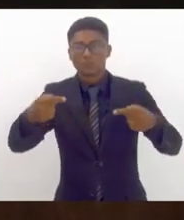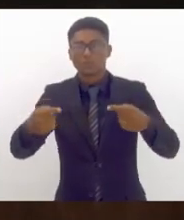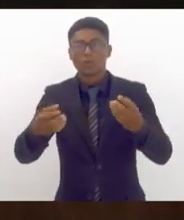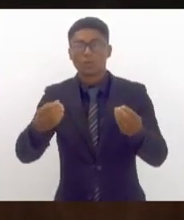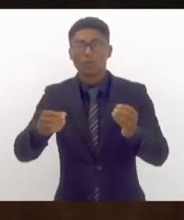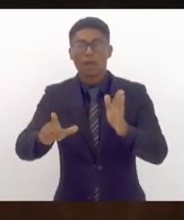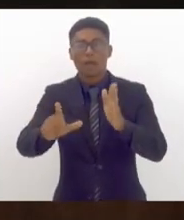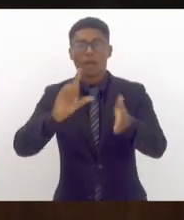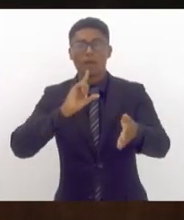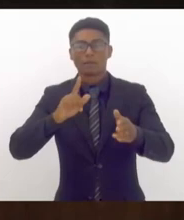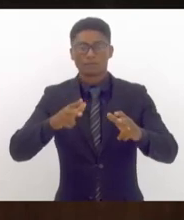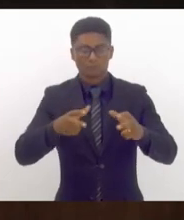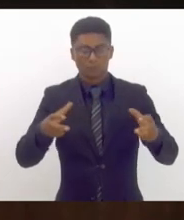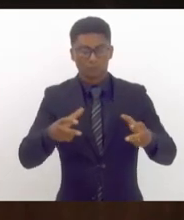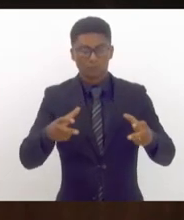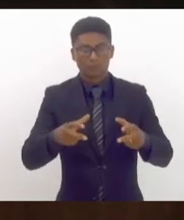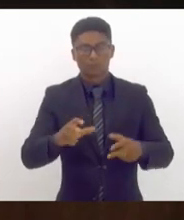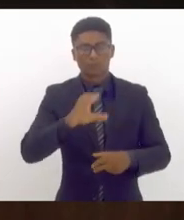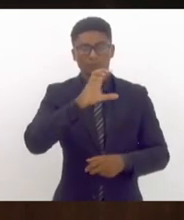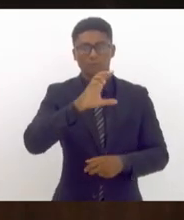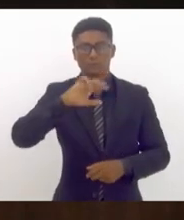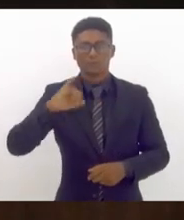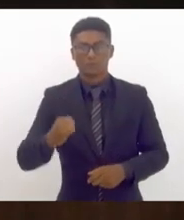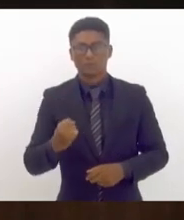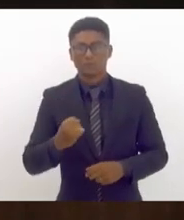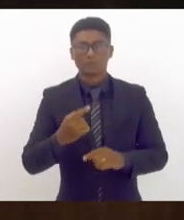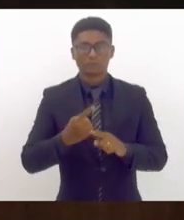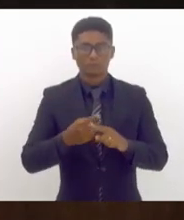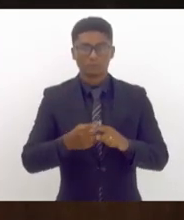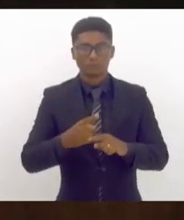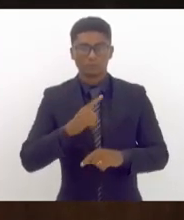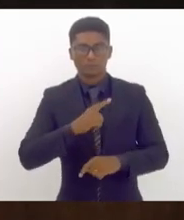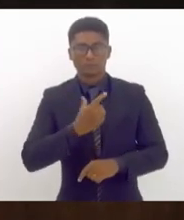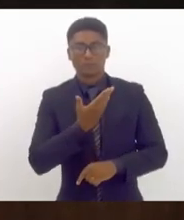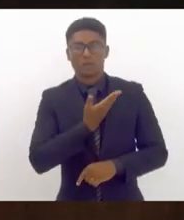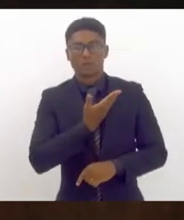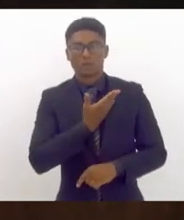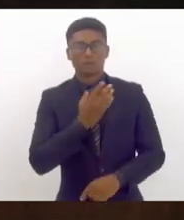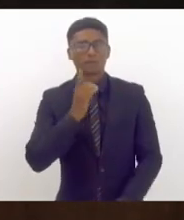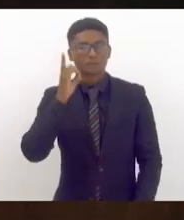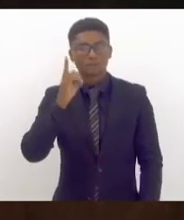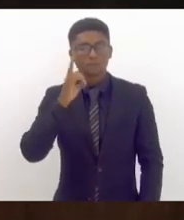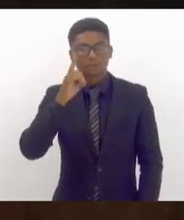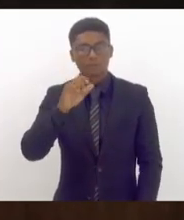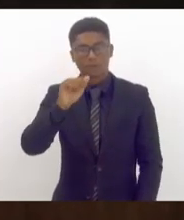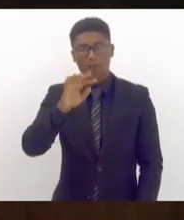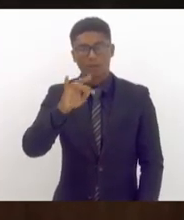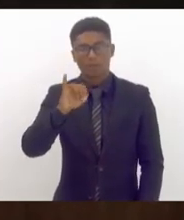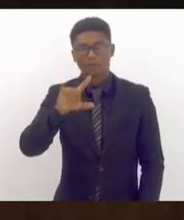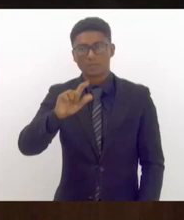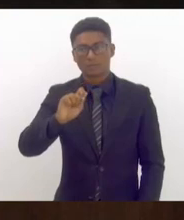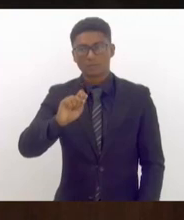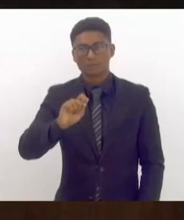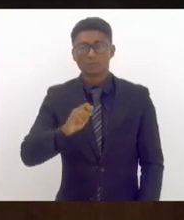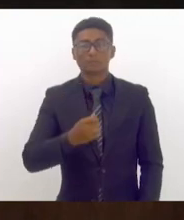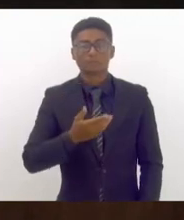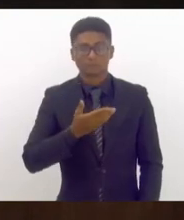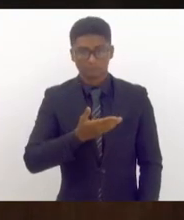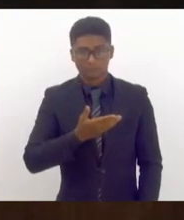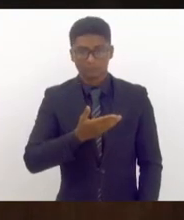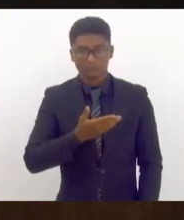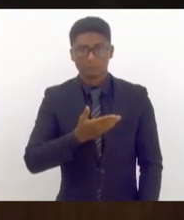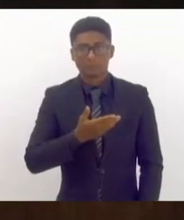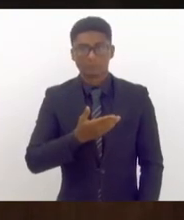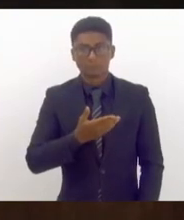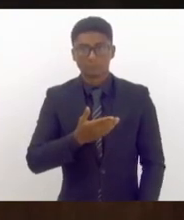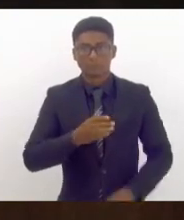Constituição e Justiça, e não aqui. Porque nós temos um amigo nosso, nosso deputado querido Atila Nunes, que ele pegou o catálogo